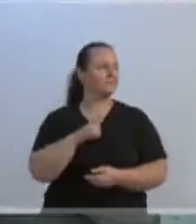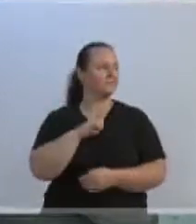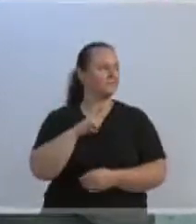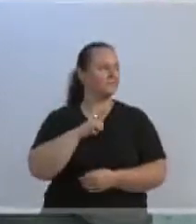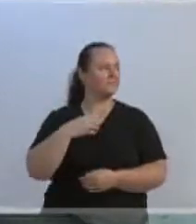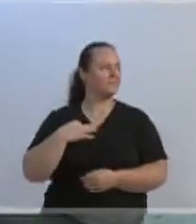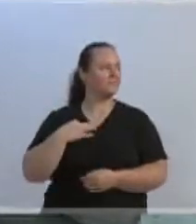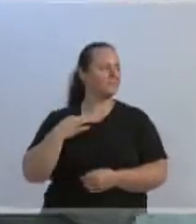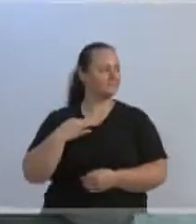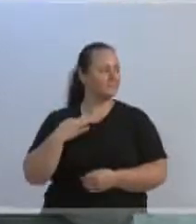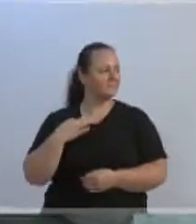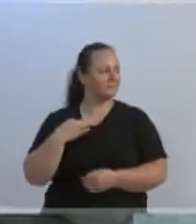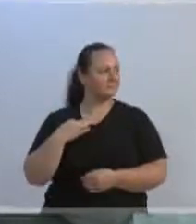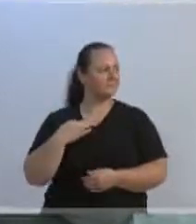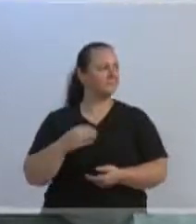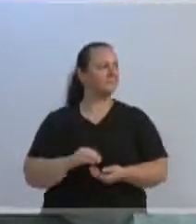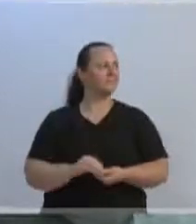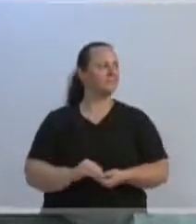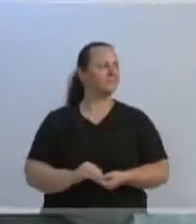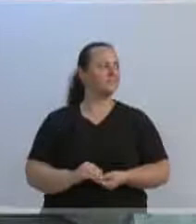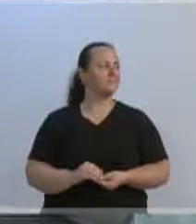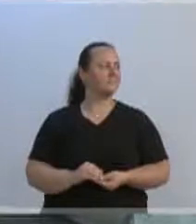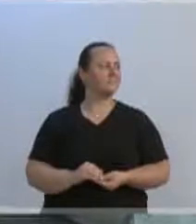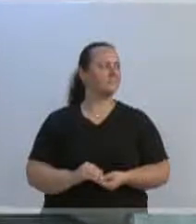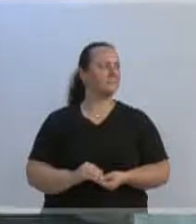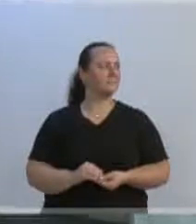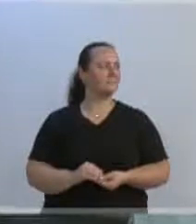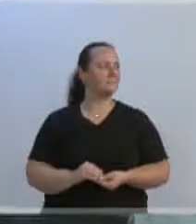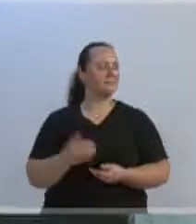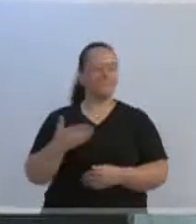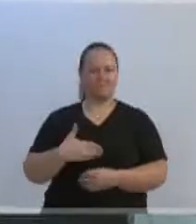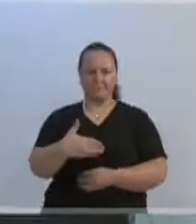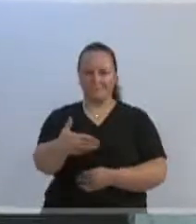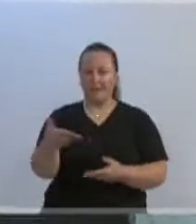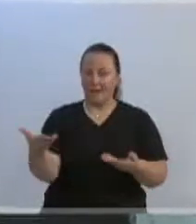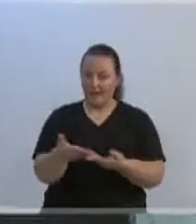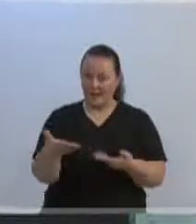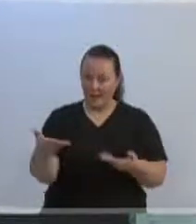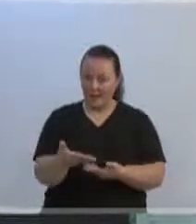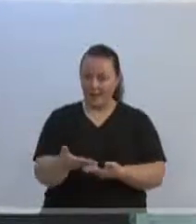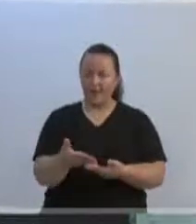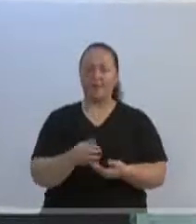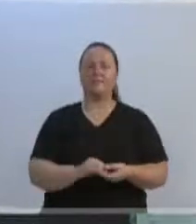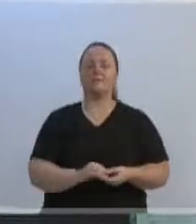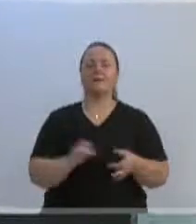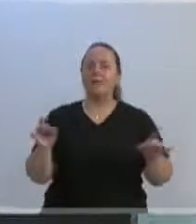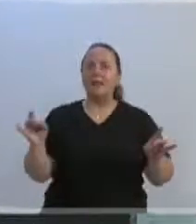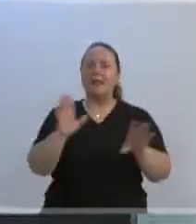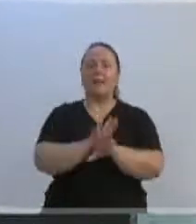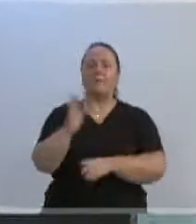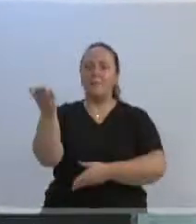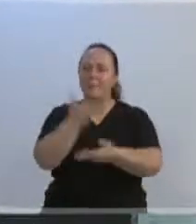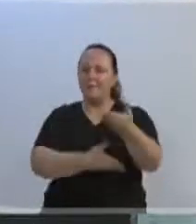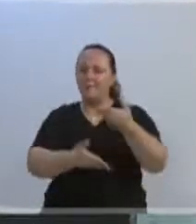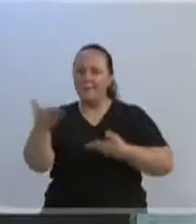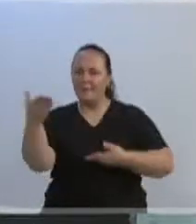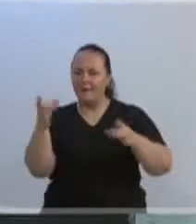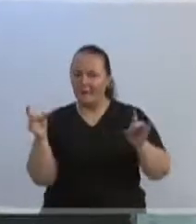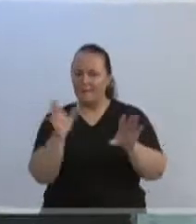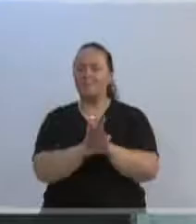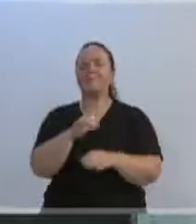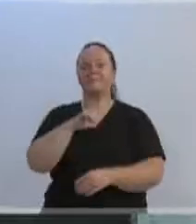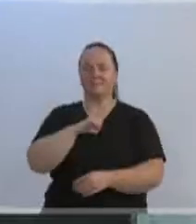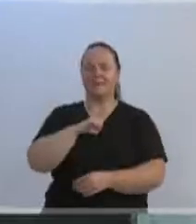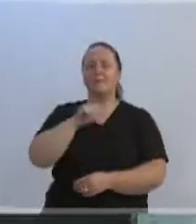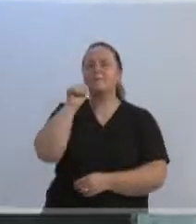lamônica e a voluntária recentemente vinda do seu intercâmbio a camila trindade que